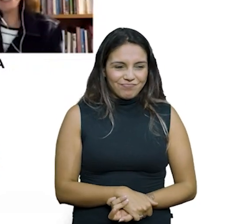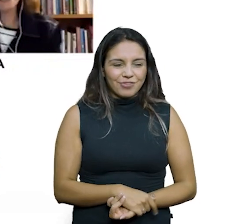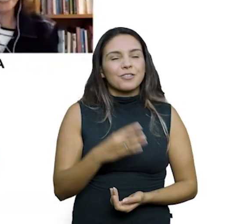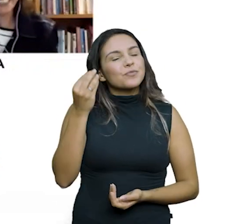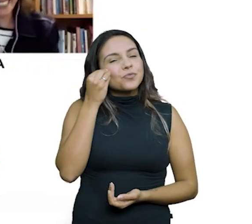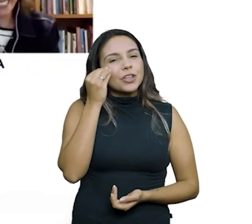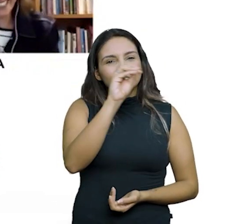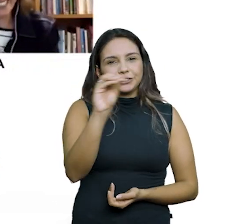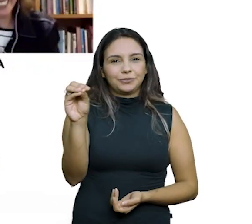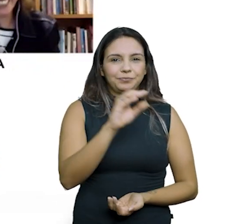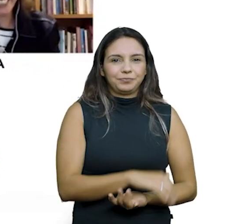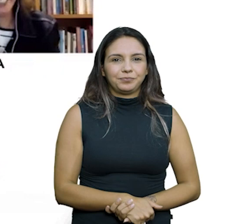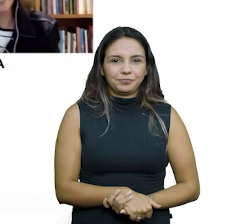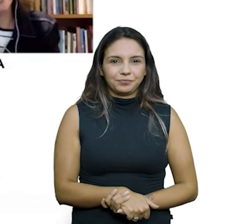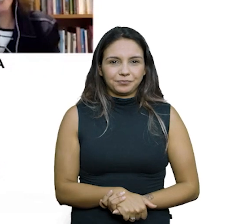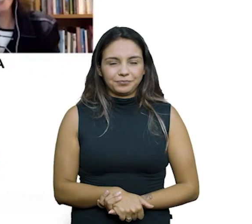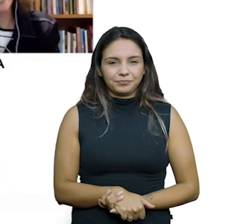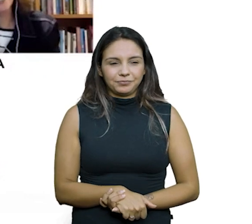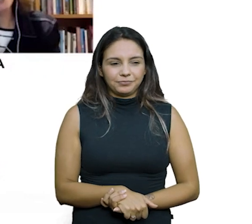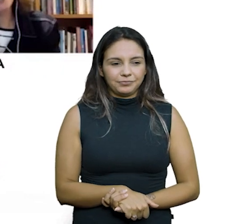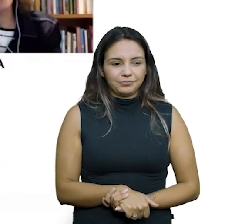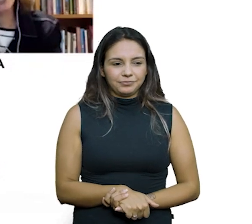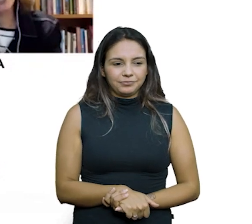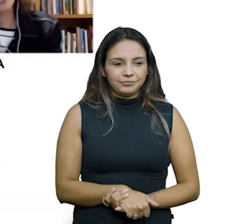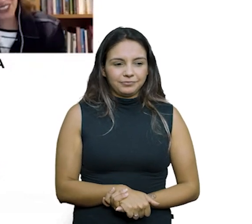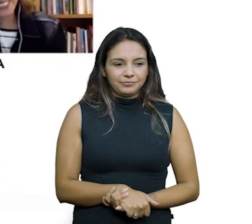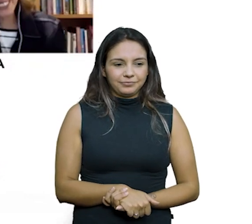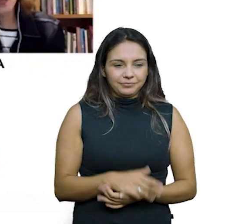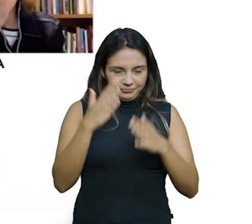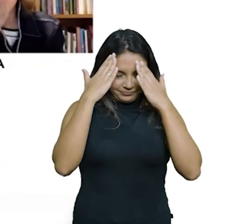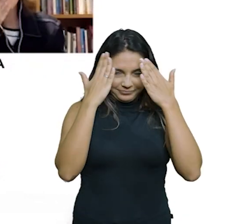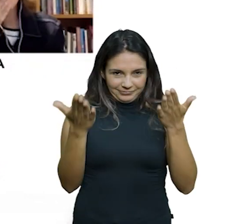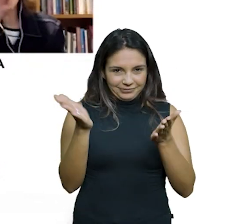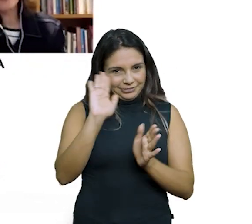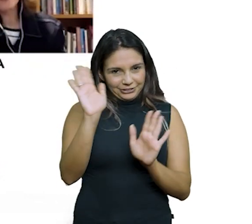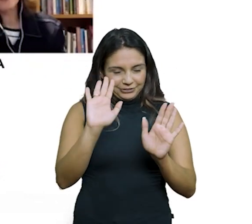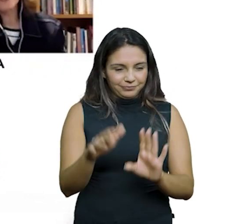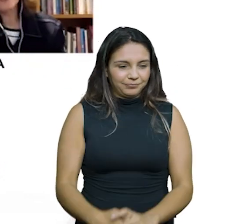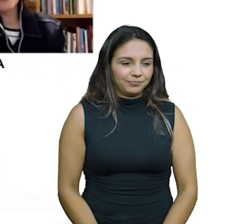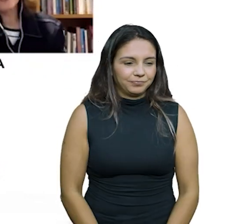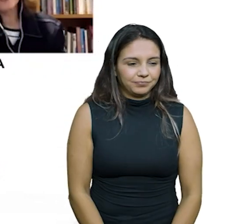Um beijo. Beijo. Obrigado, gente. Obrigado. Um beijo. Até já.